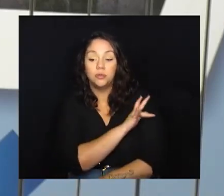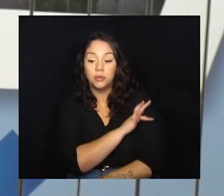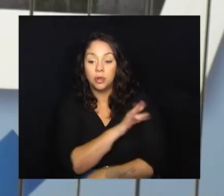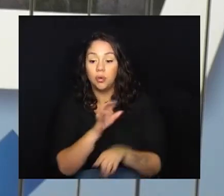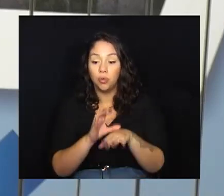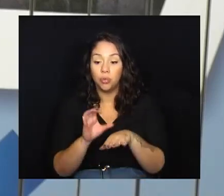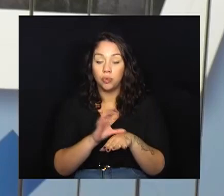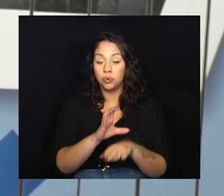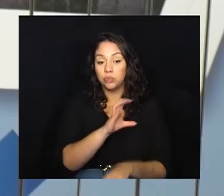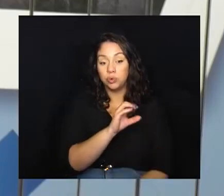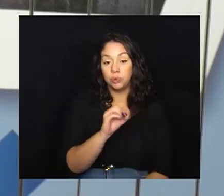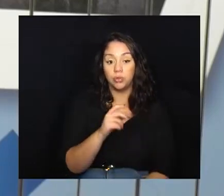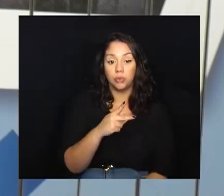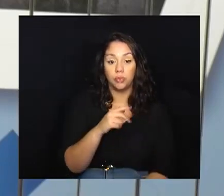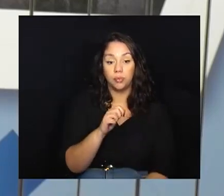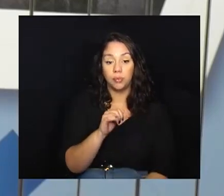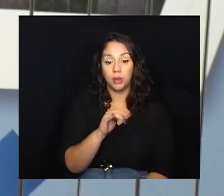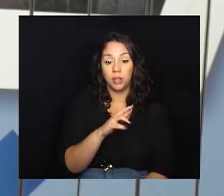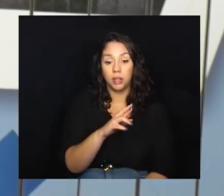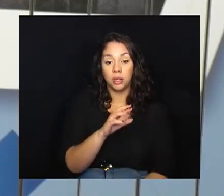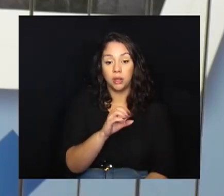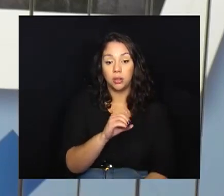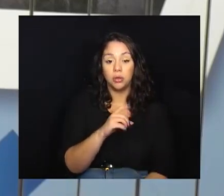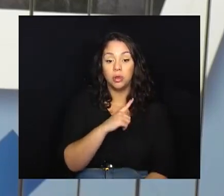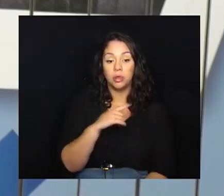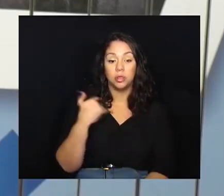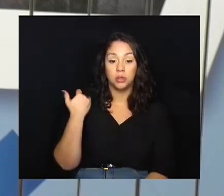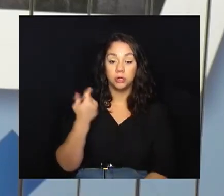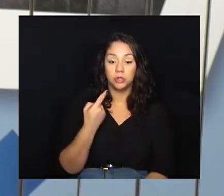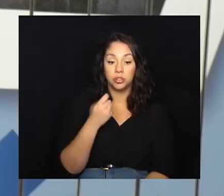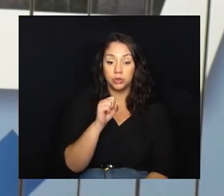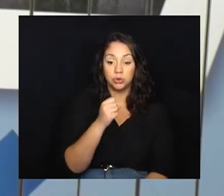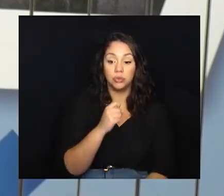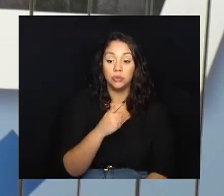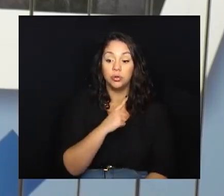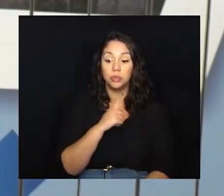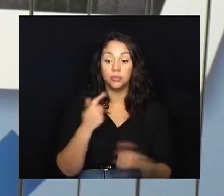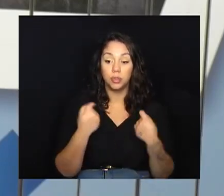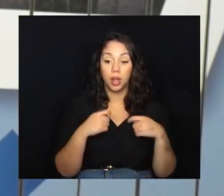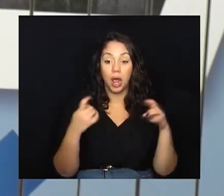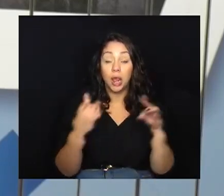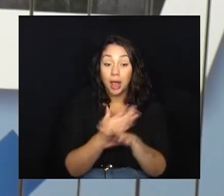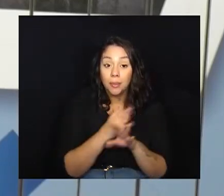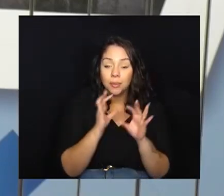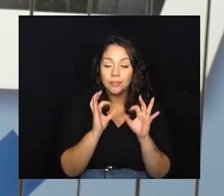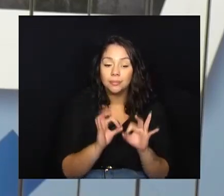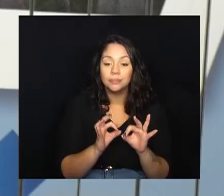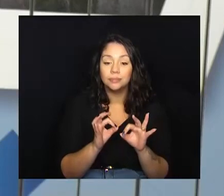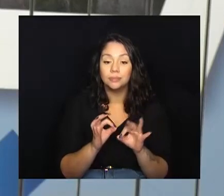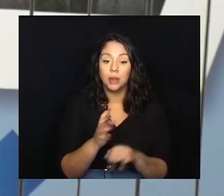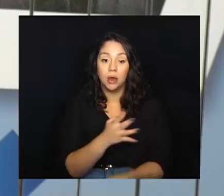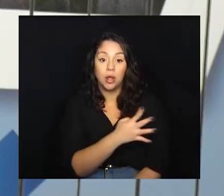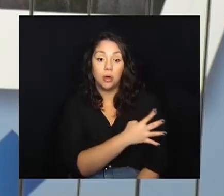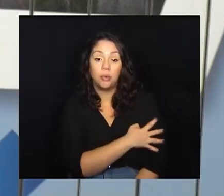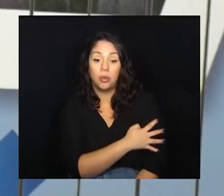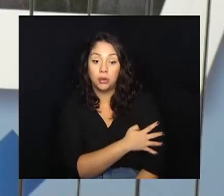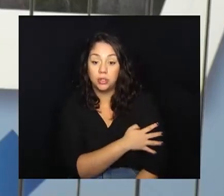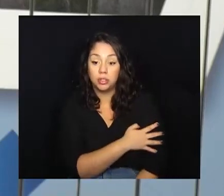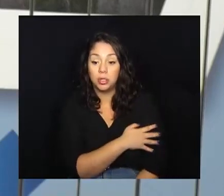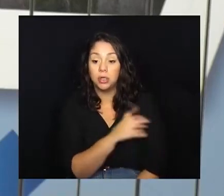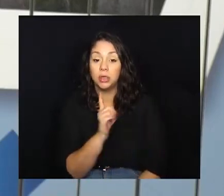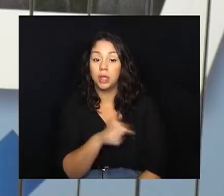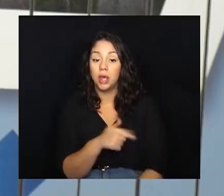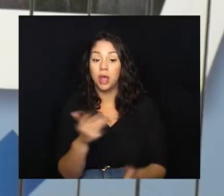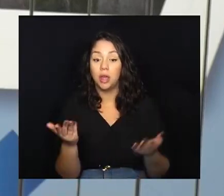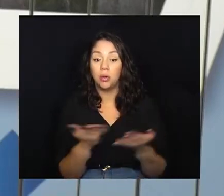curso de copeiros candidatos devem ter 18 anos completos e ter concluído No mínimo a quarta série que é o atual